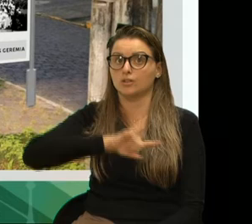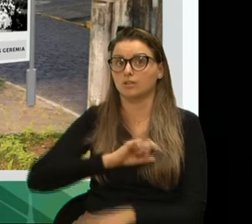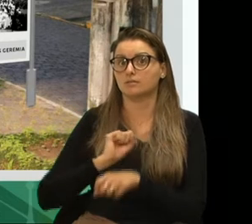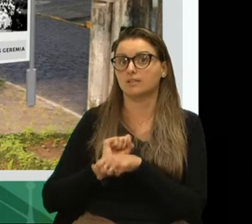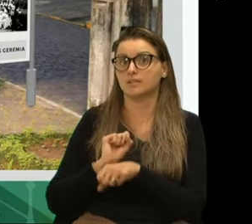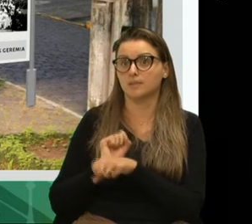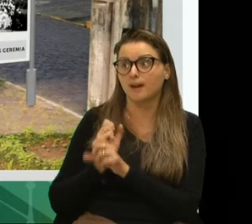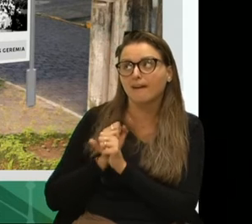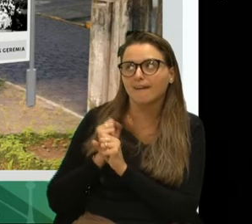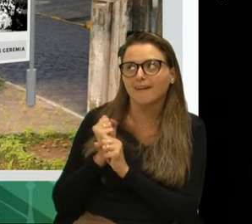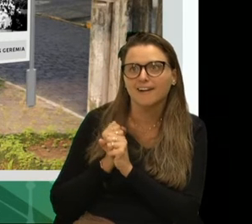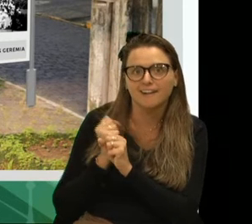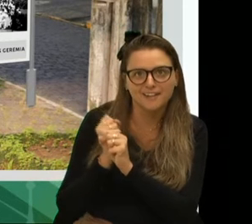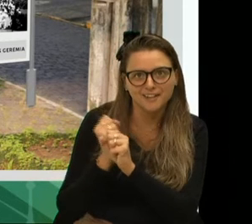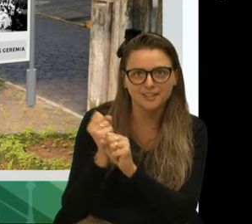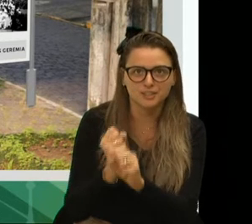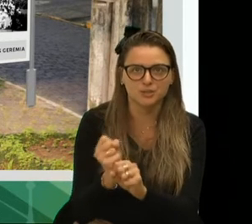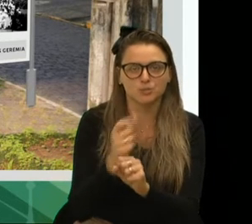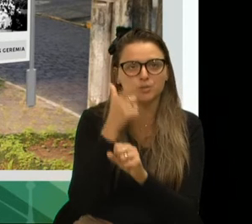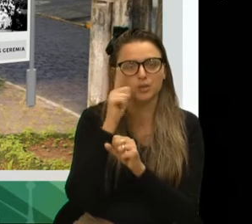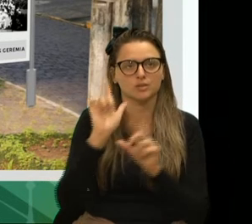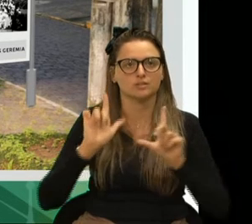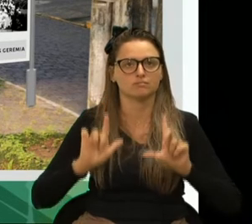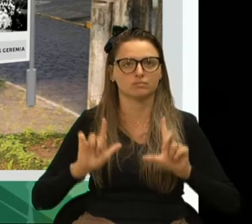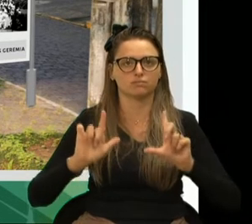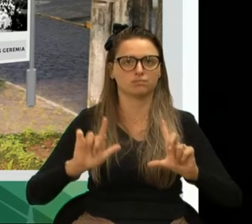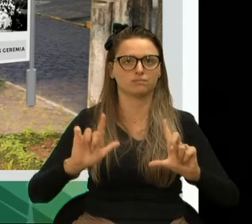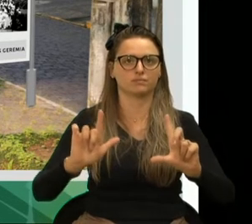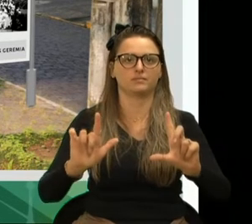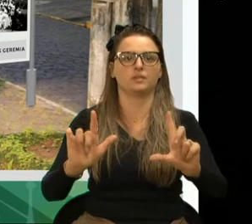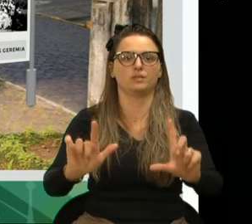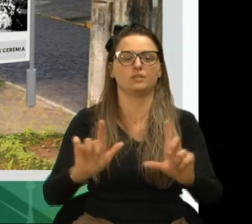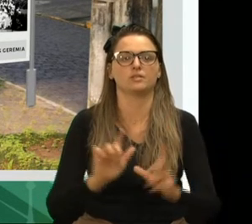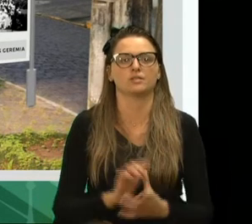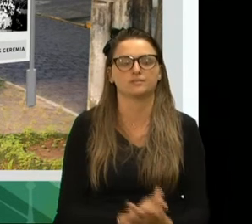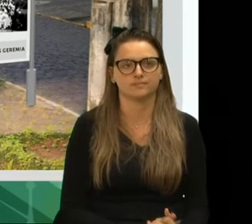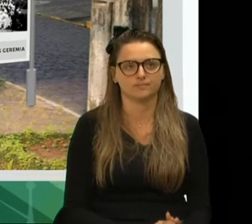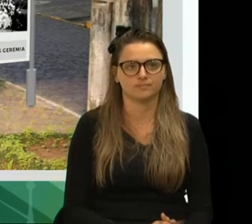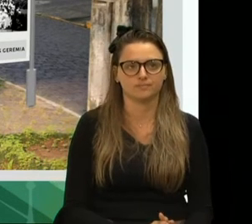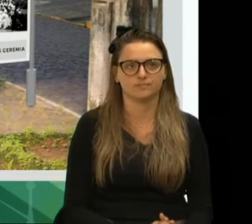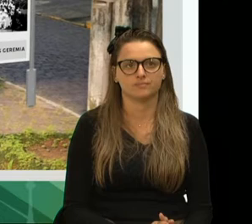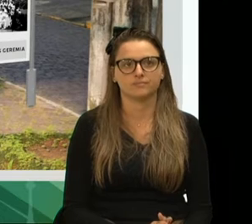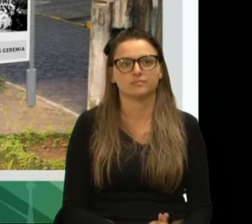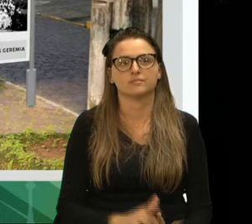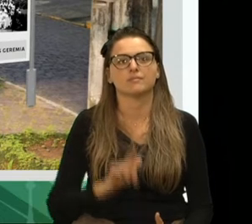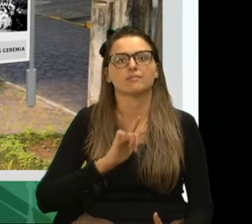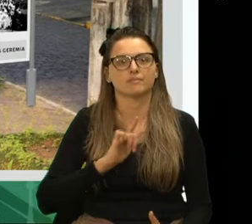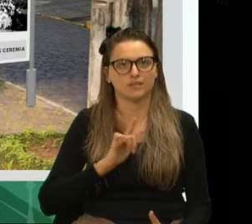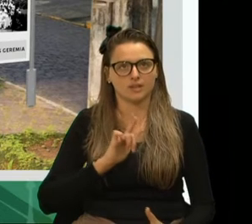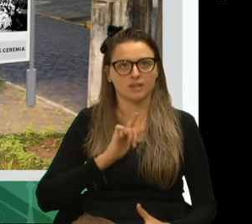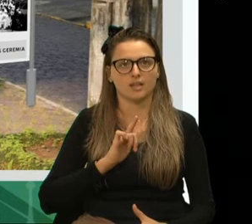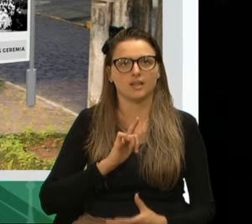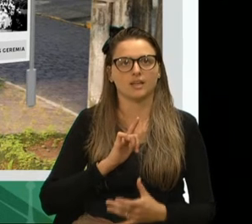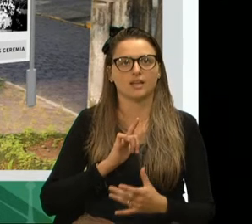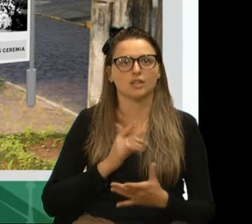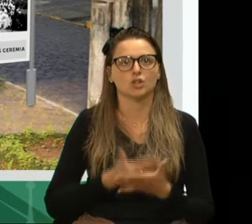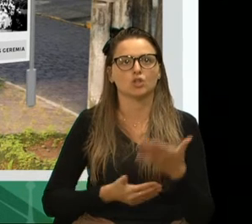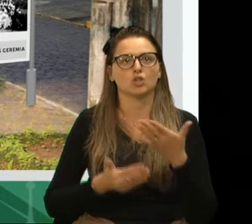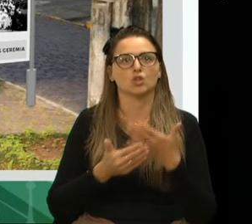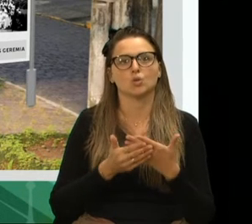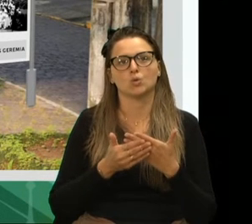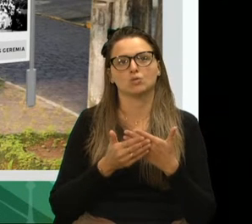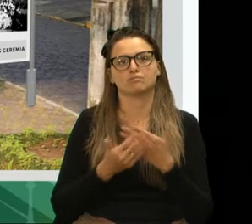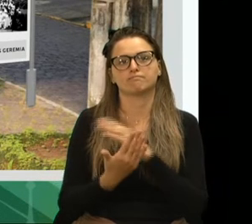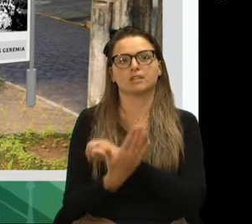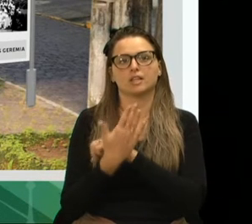colocar algumas poucas fotografias, mas emblemáticas, que esse grande talento da fotografia também nos contemplou,